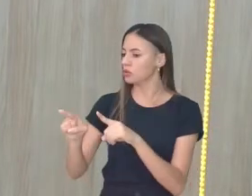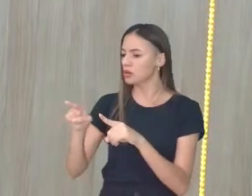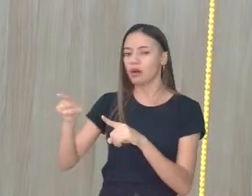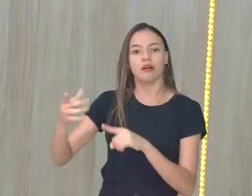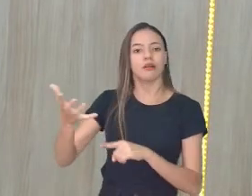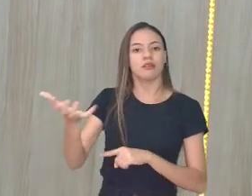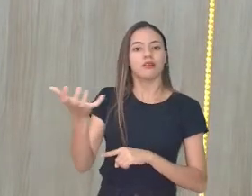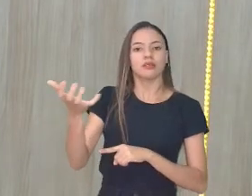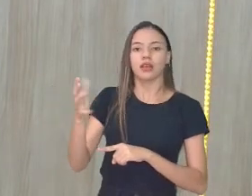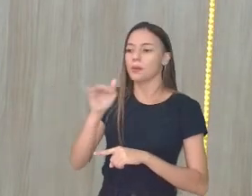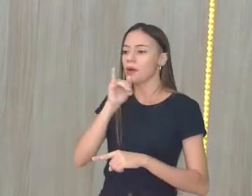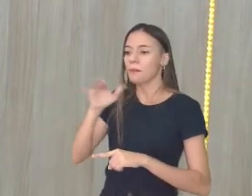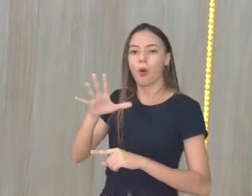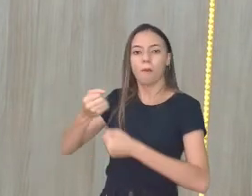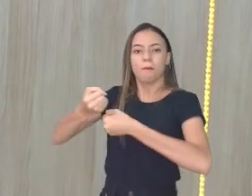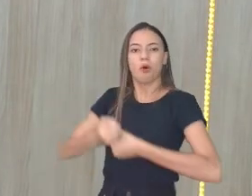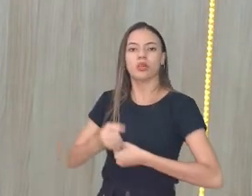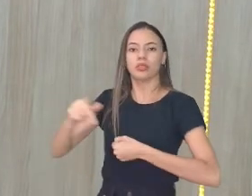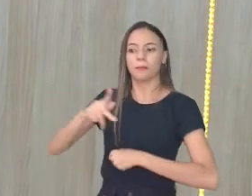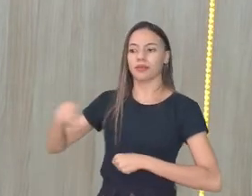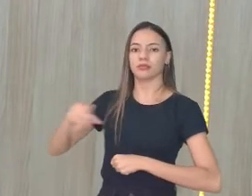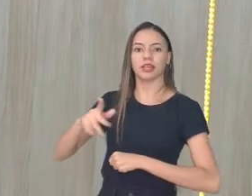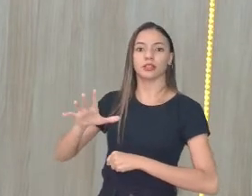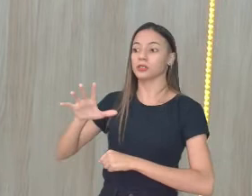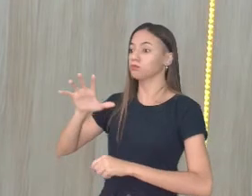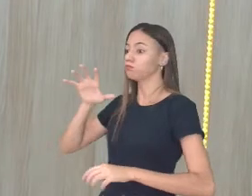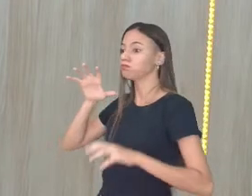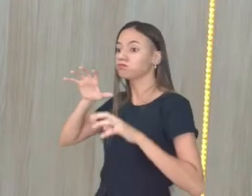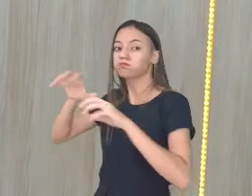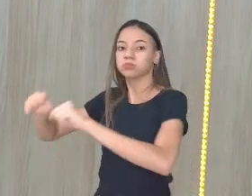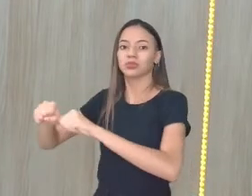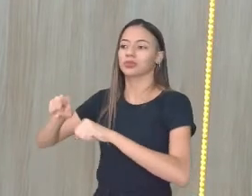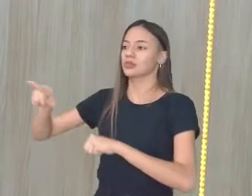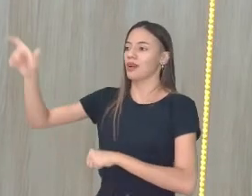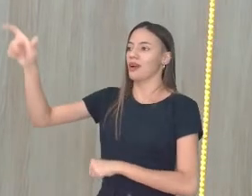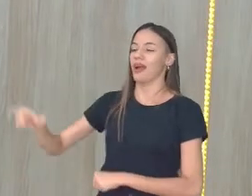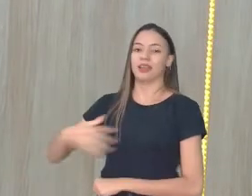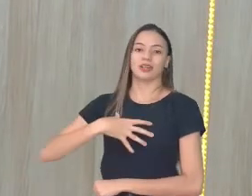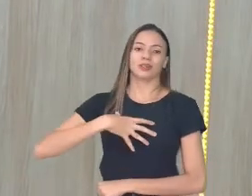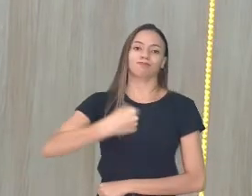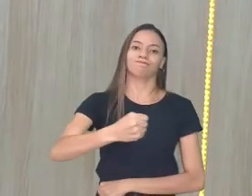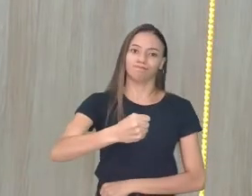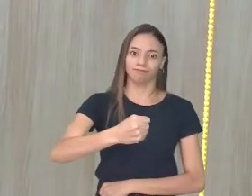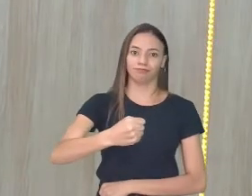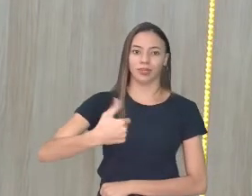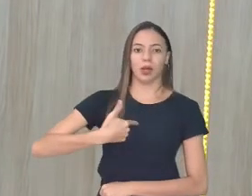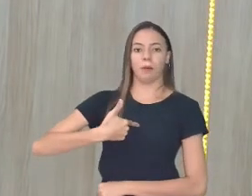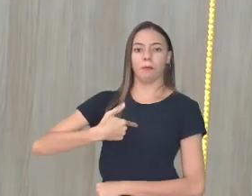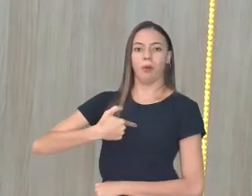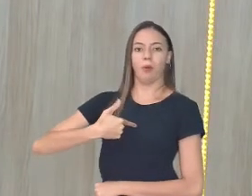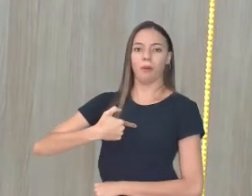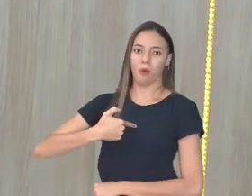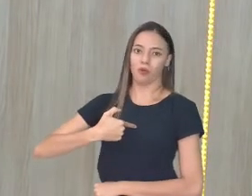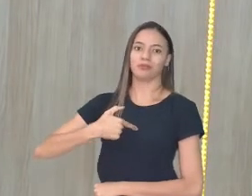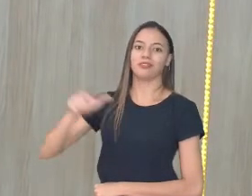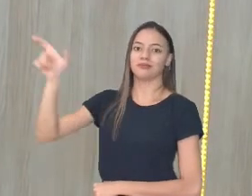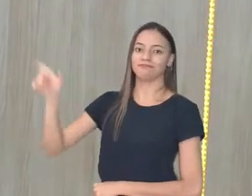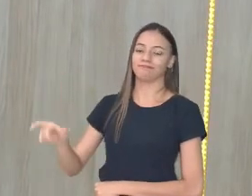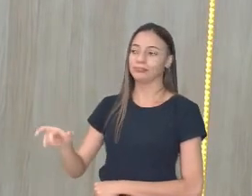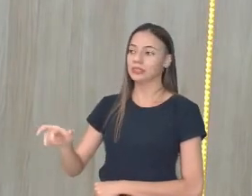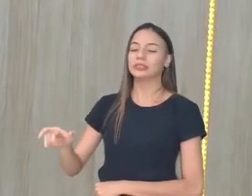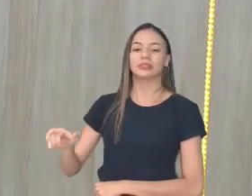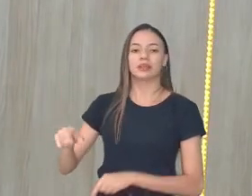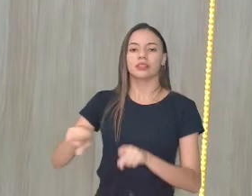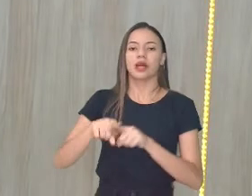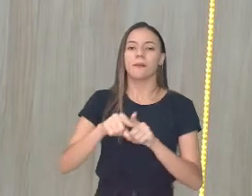e o Vargas ele termina se suicidando, né, com um tiro no coração. Ele redige uma